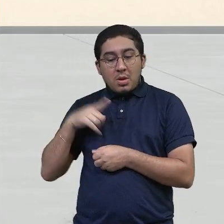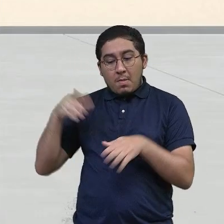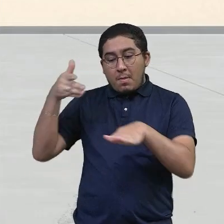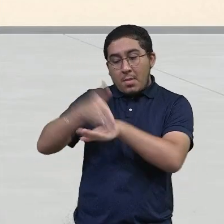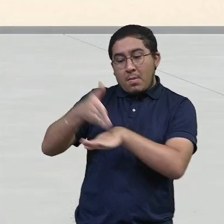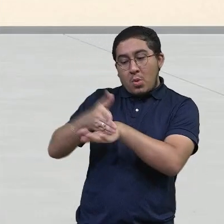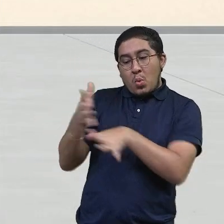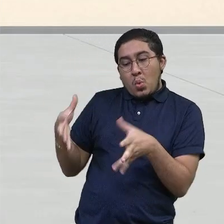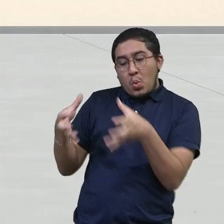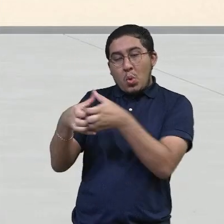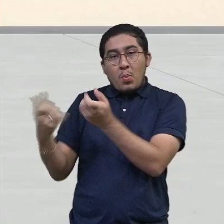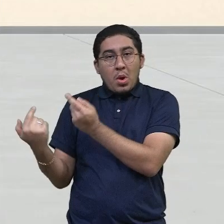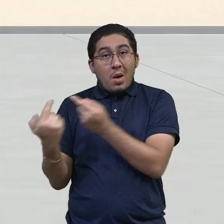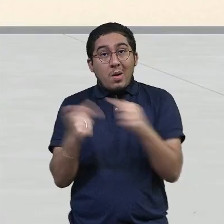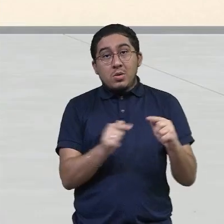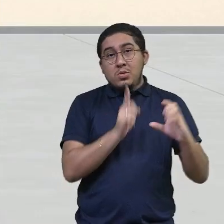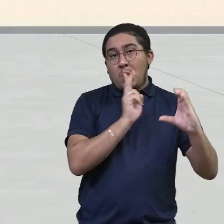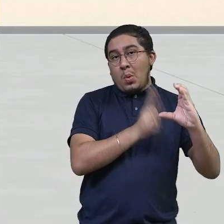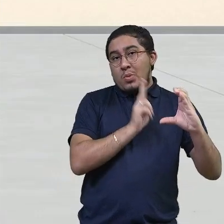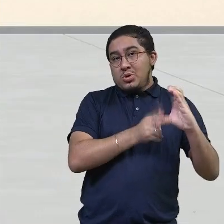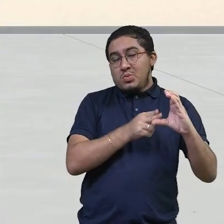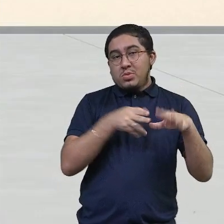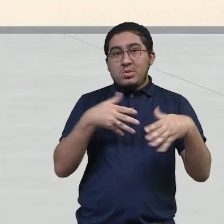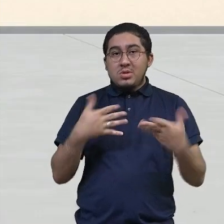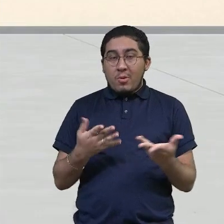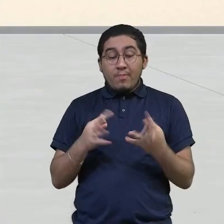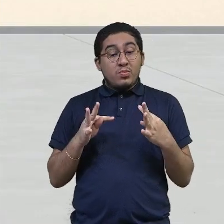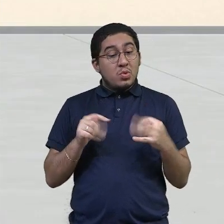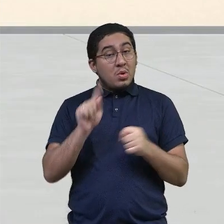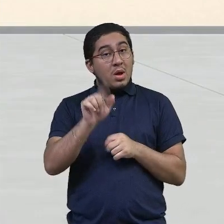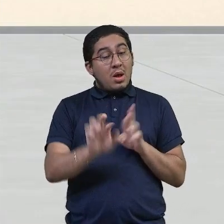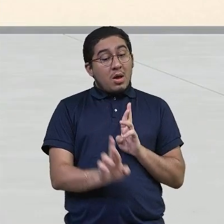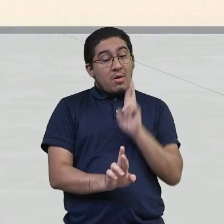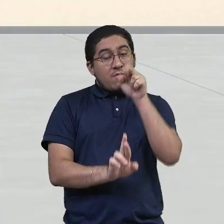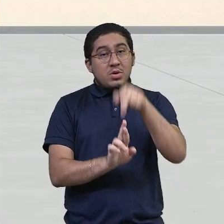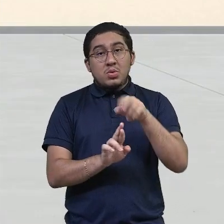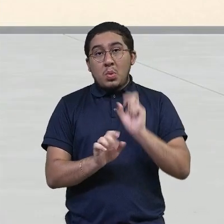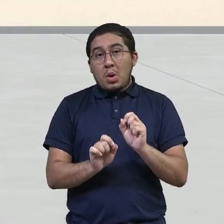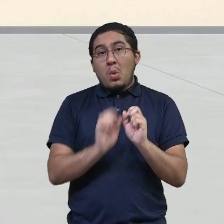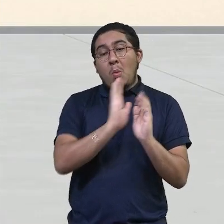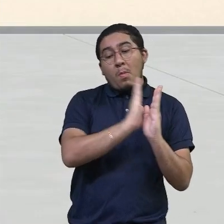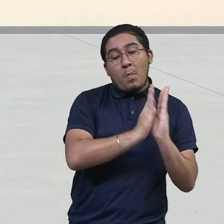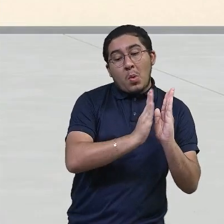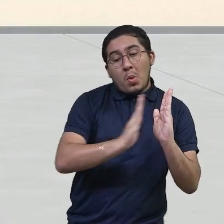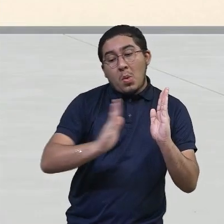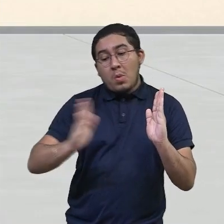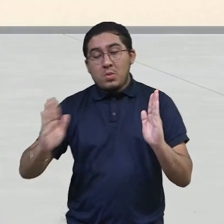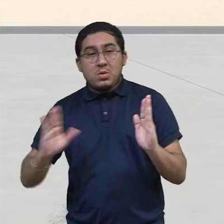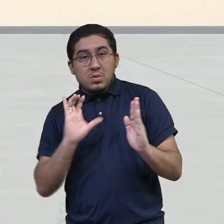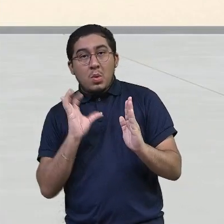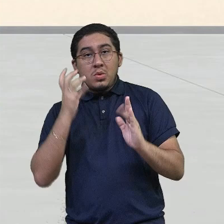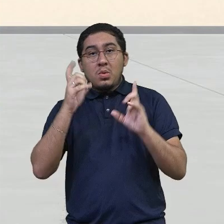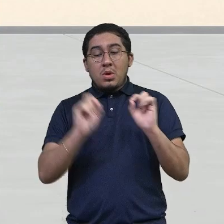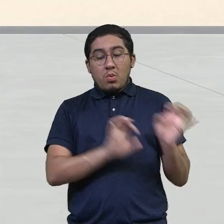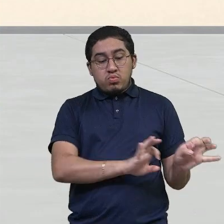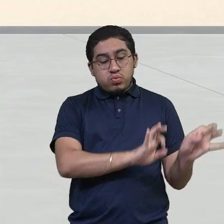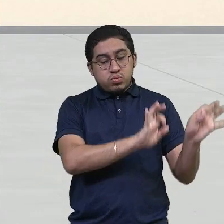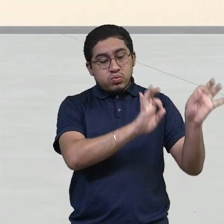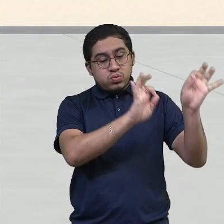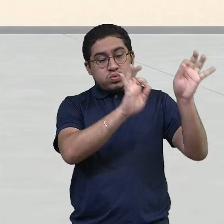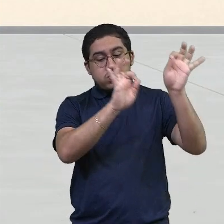bloco anticomunismo. Então, tudo isso está relacionado ao processo que levou a esse momento onde